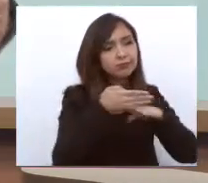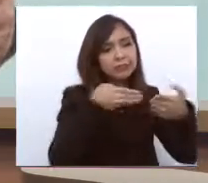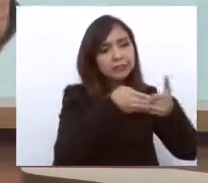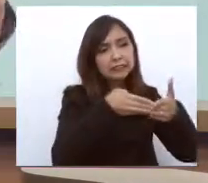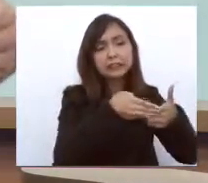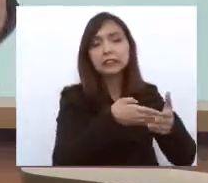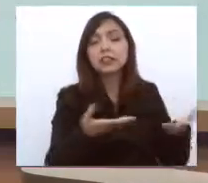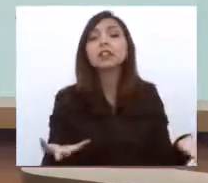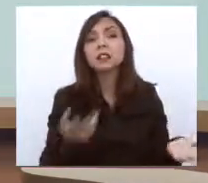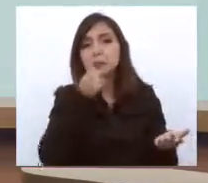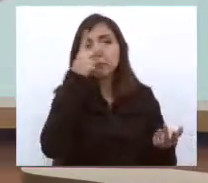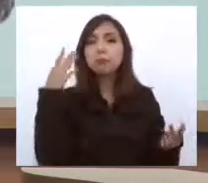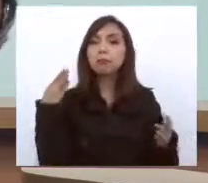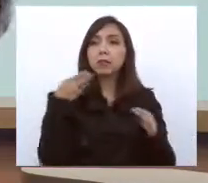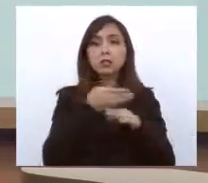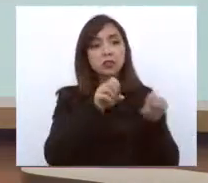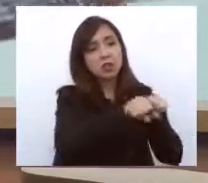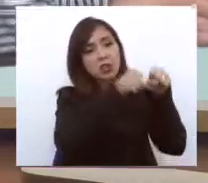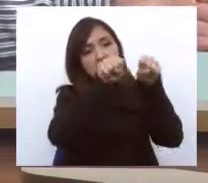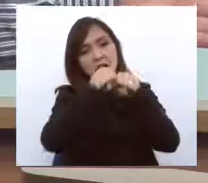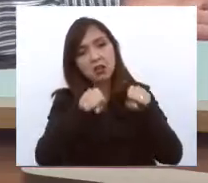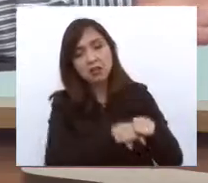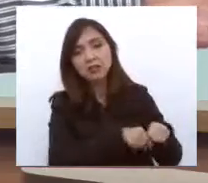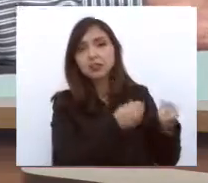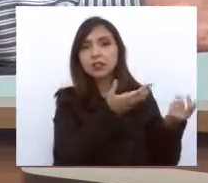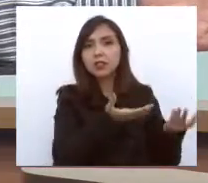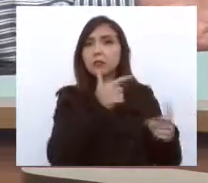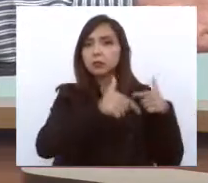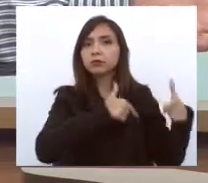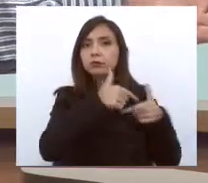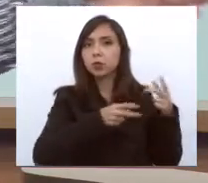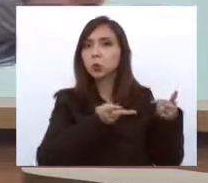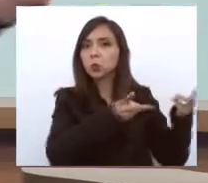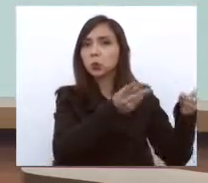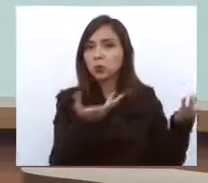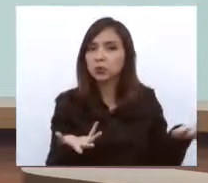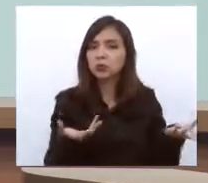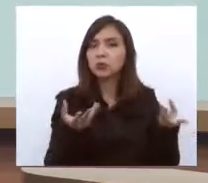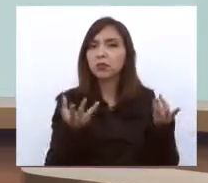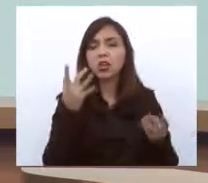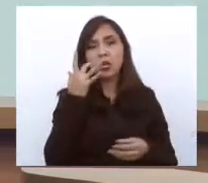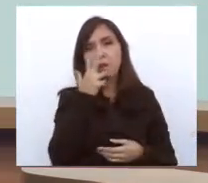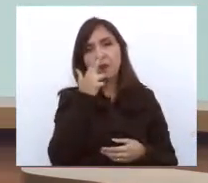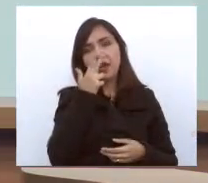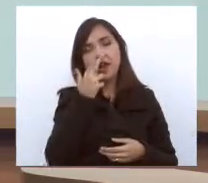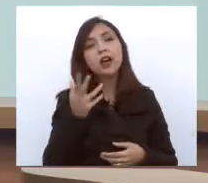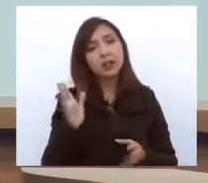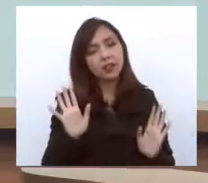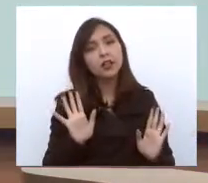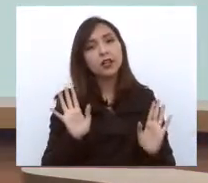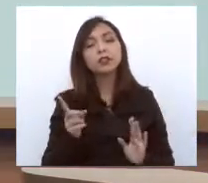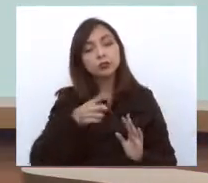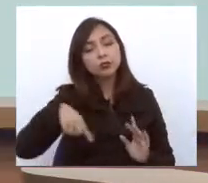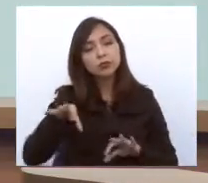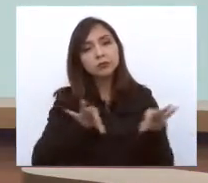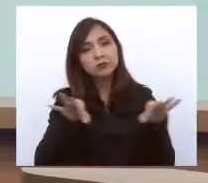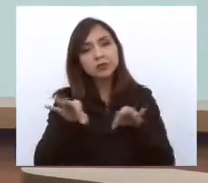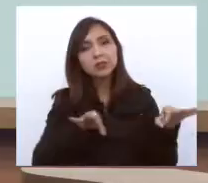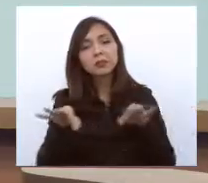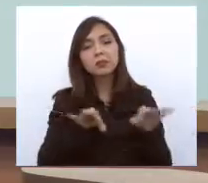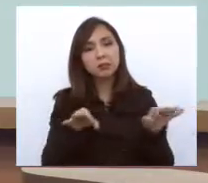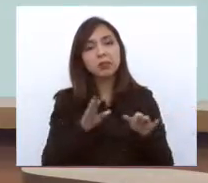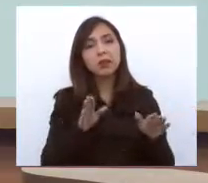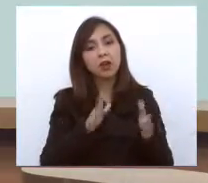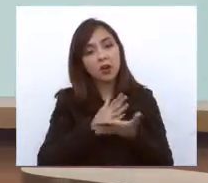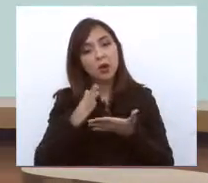mesmo assim as pessoas quebrou e estão trabalhando. Então eu acho que isso aí nós temos que tomar uma providência disso, porque eu